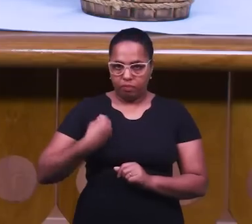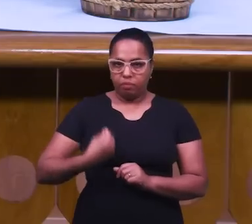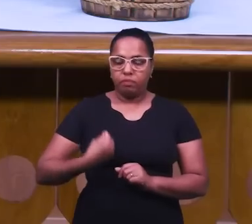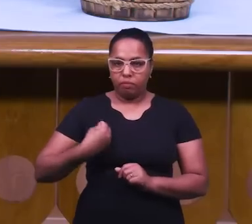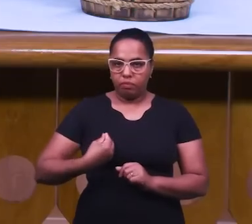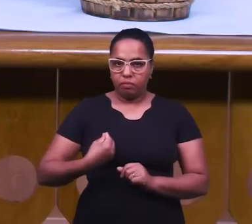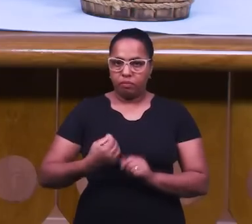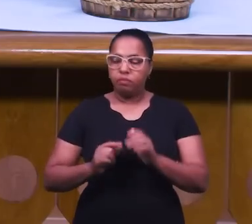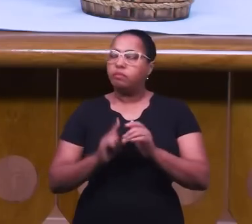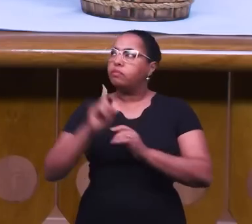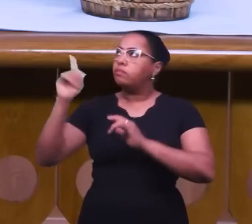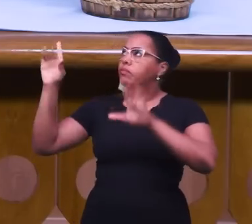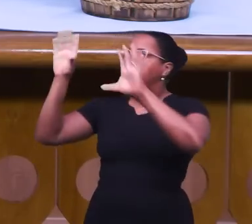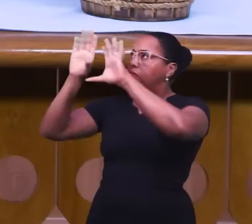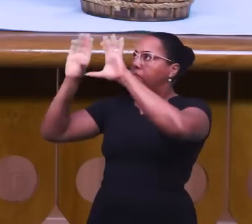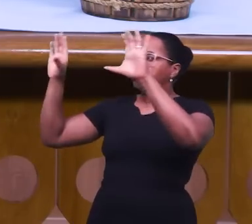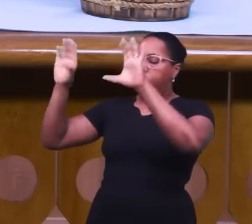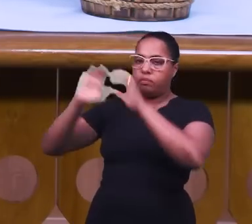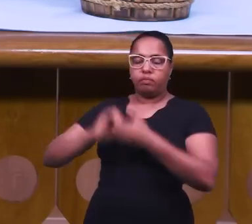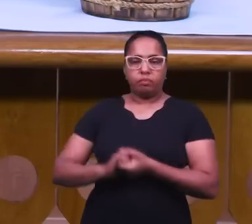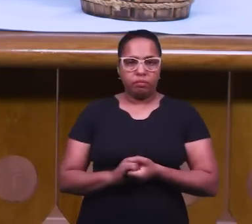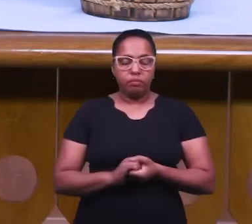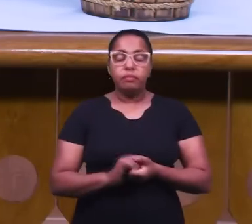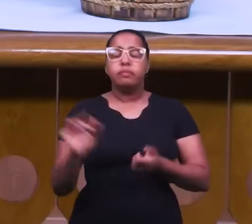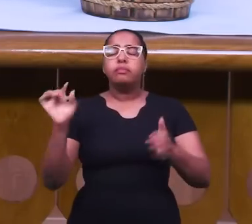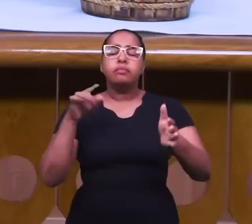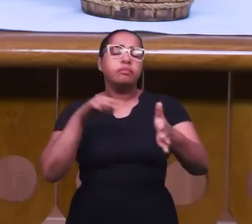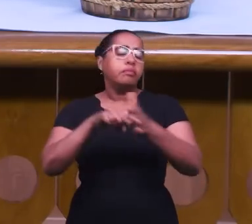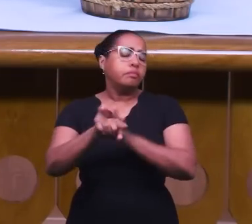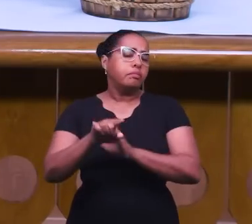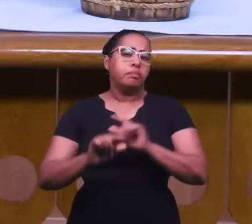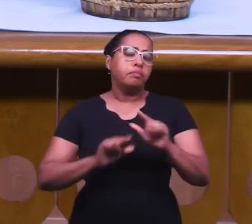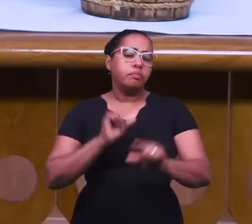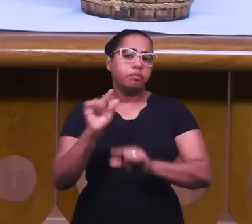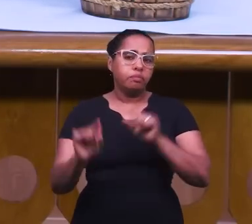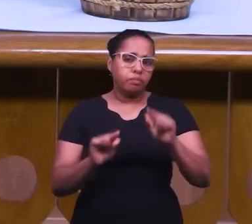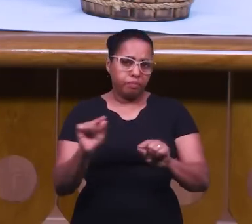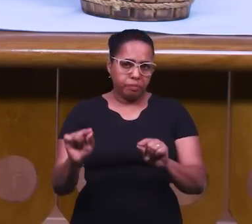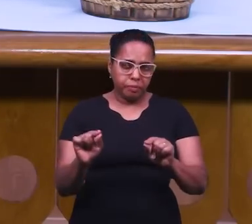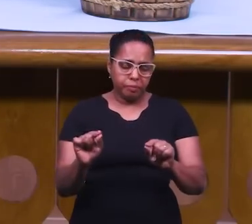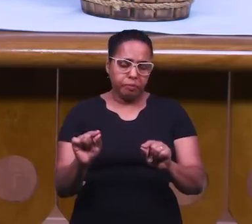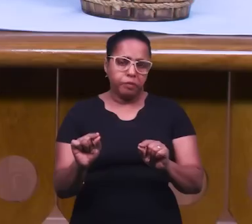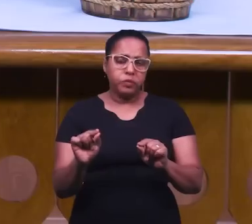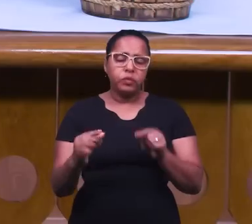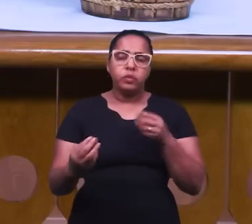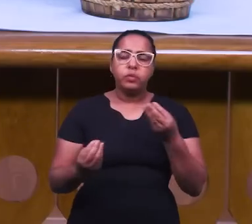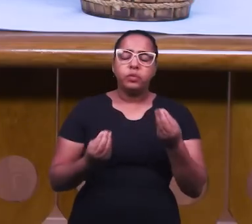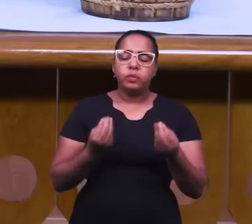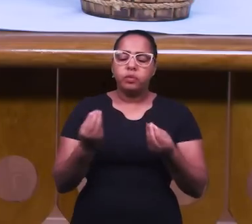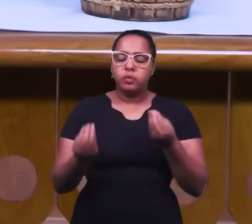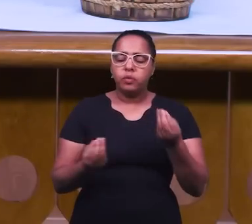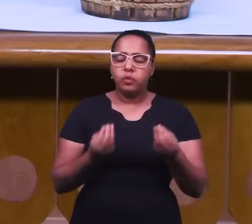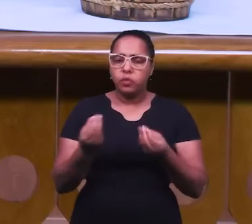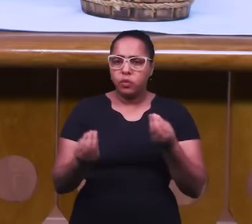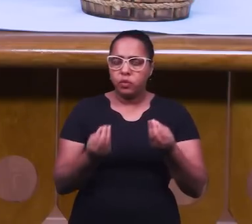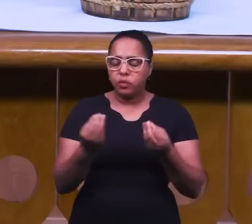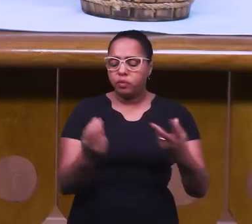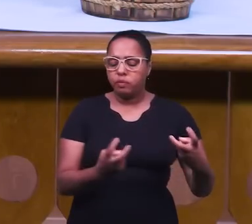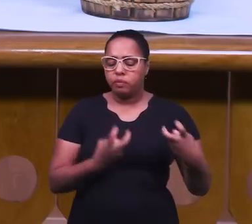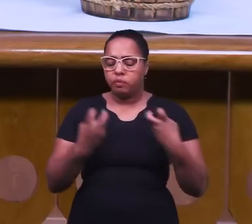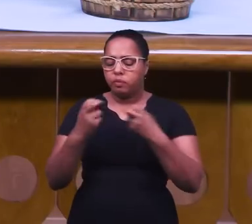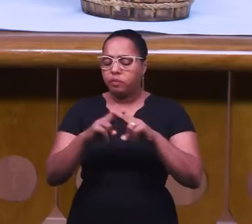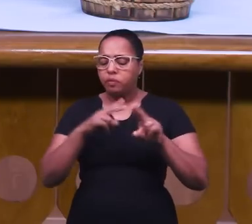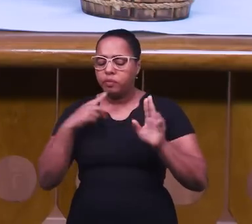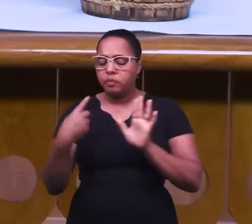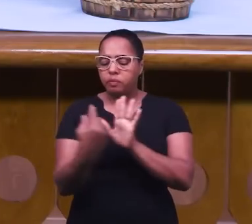nós desde a eternidade. E a pergunta que se faz é exatamente como podemos